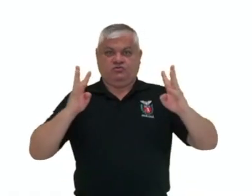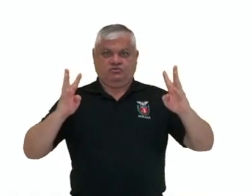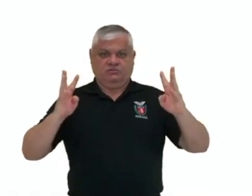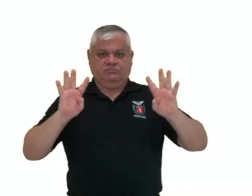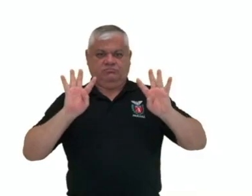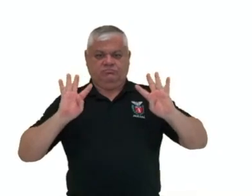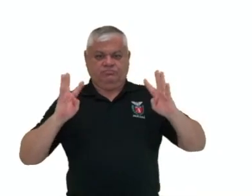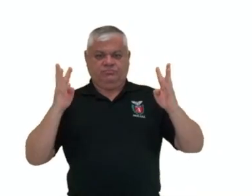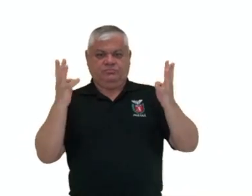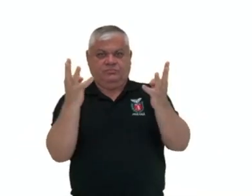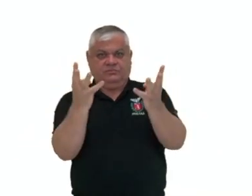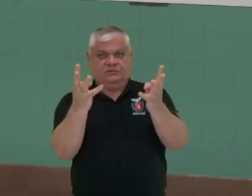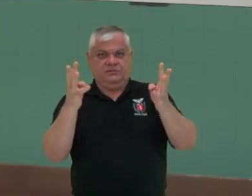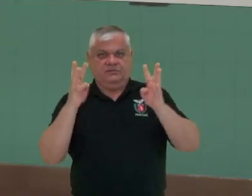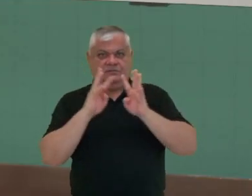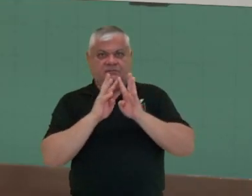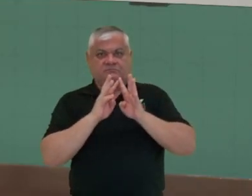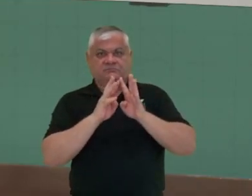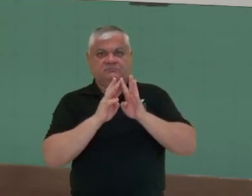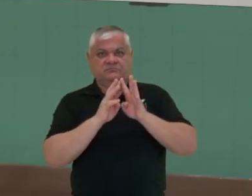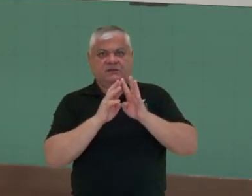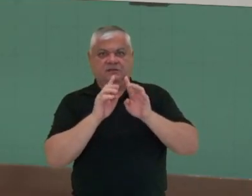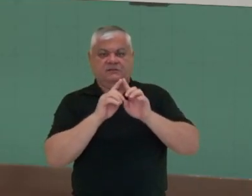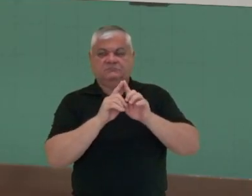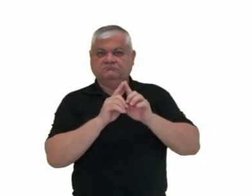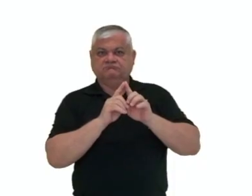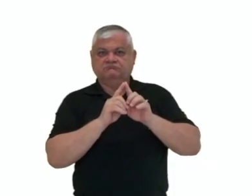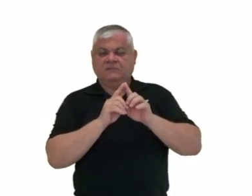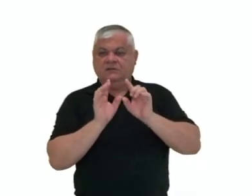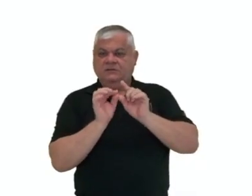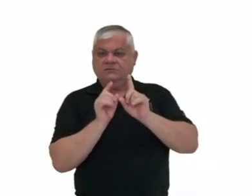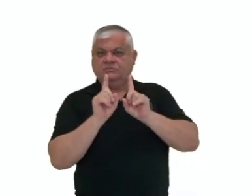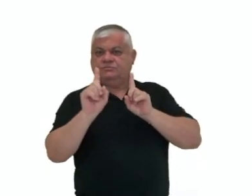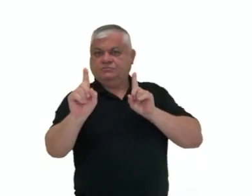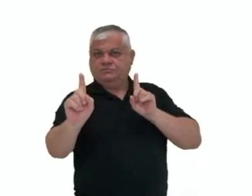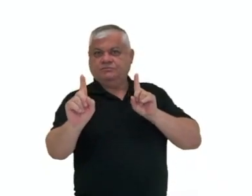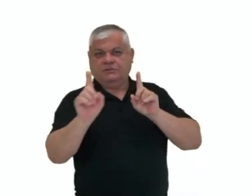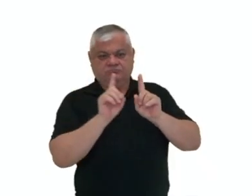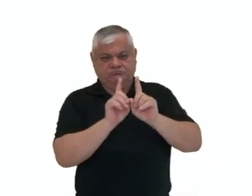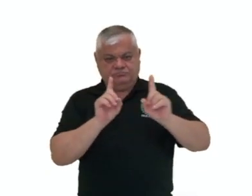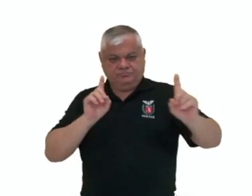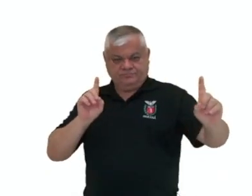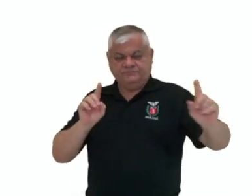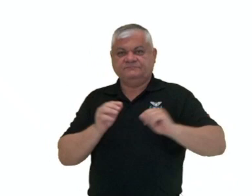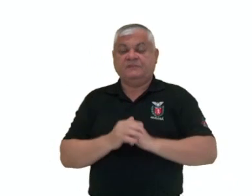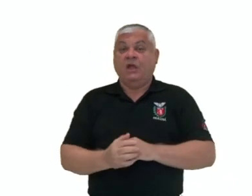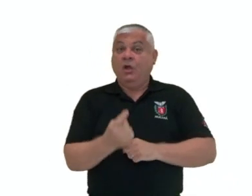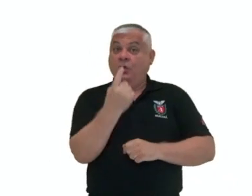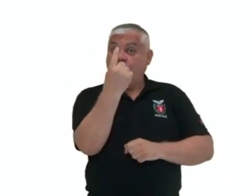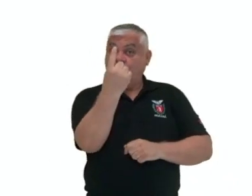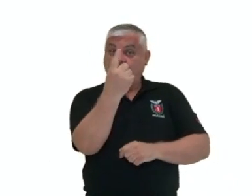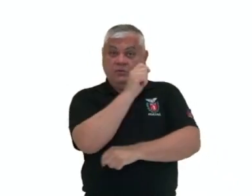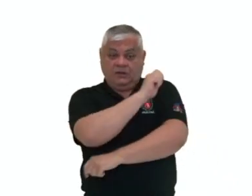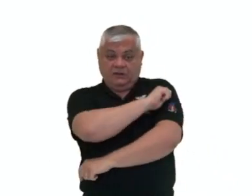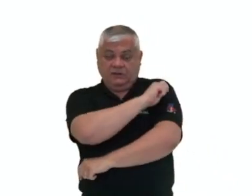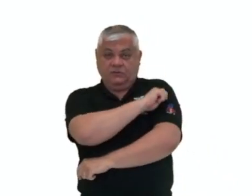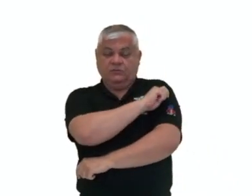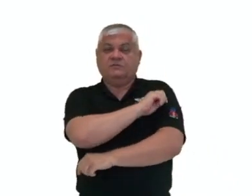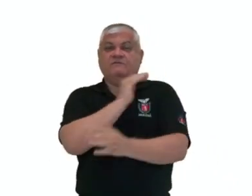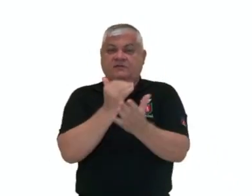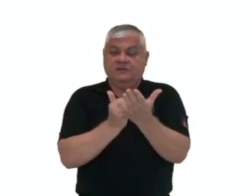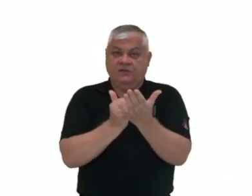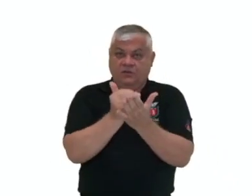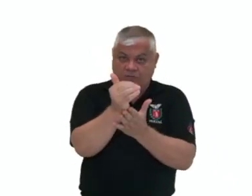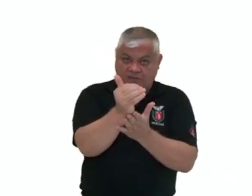os participantes, pelo menos um braço para cada lado, tá? Um estudante vai ser o primeiro, vai começar a